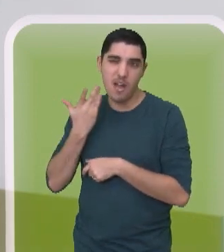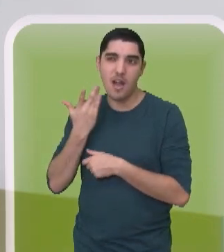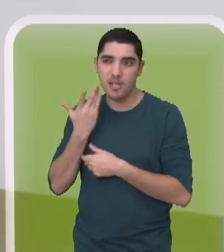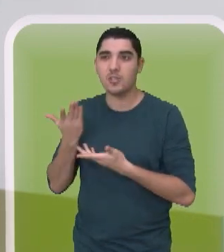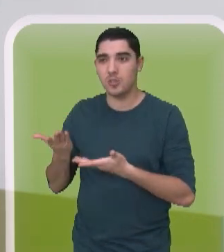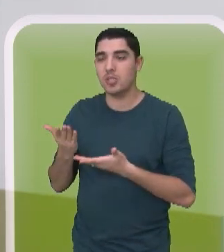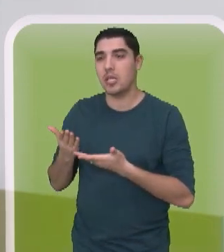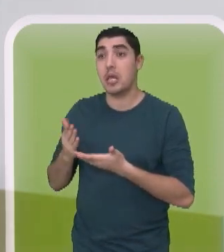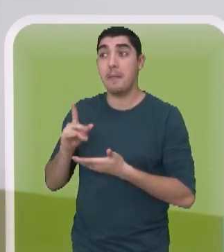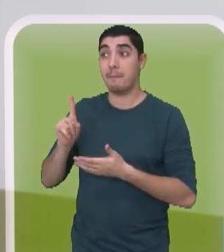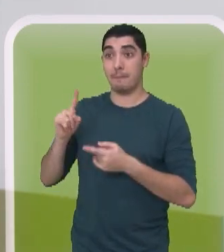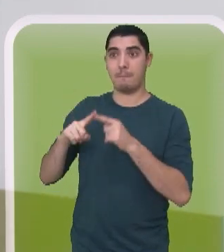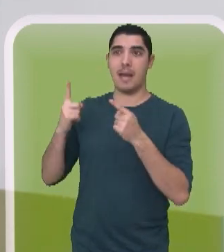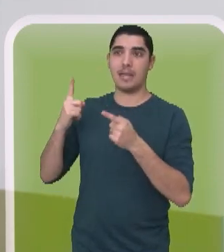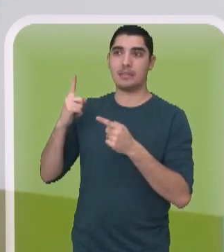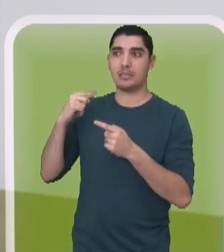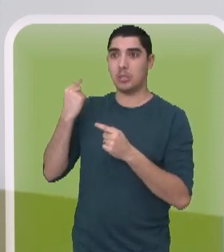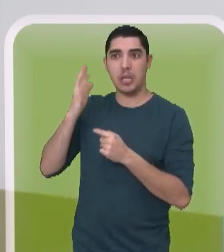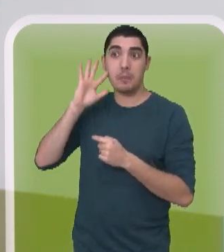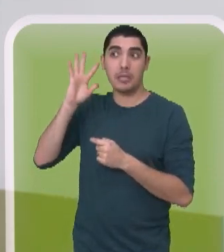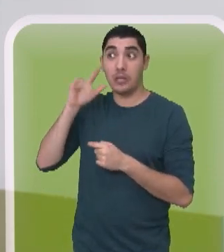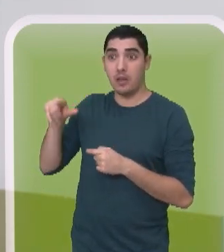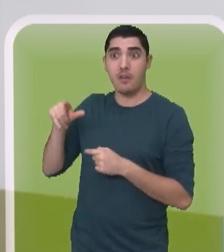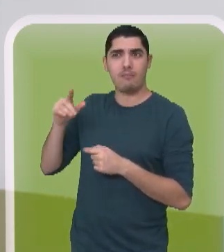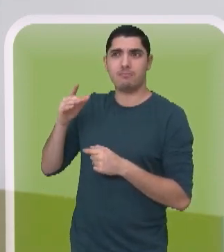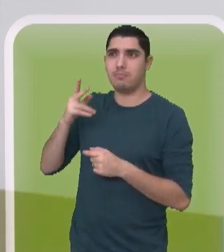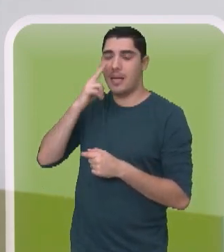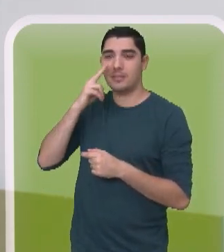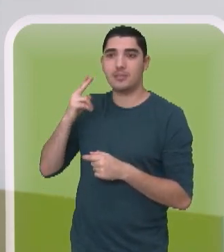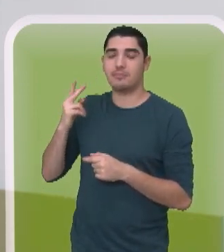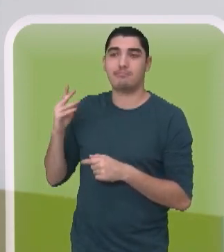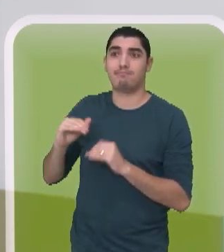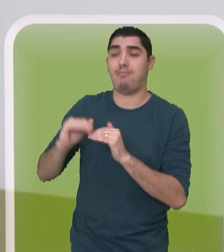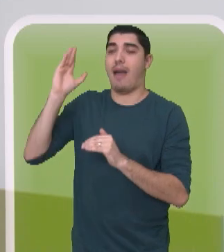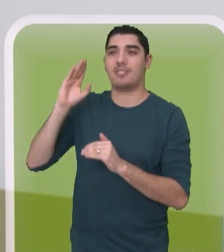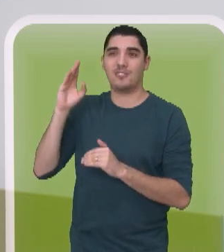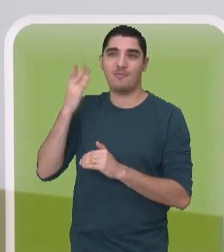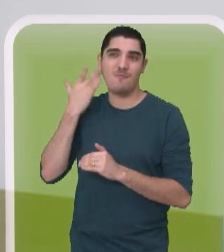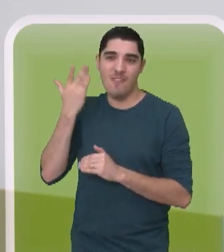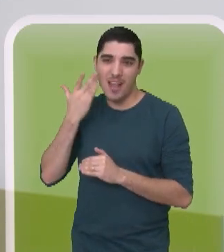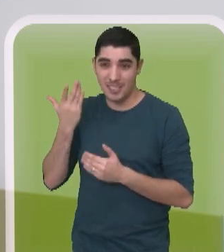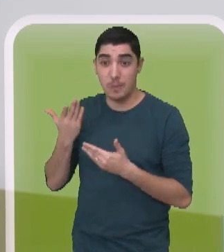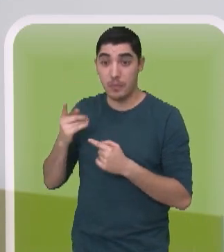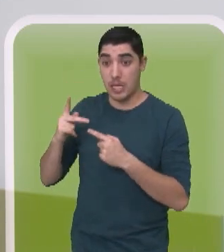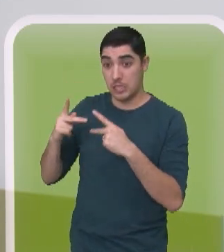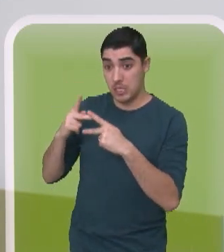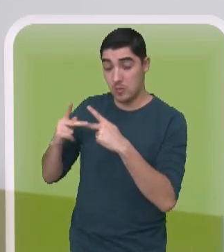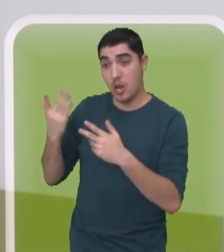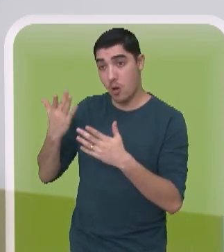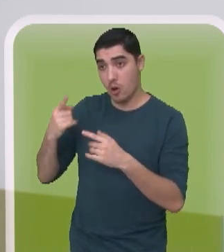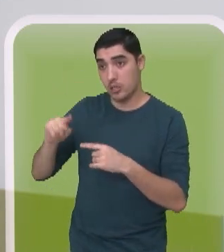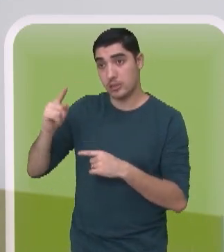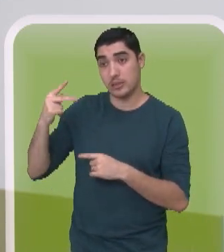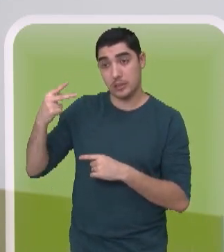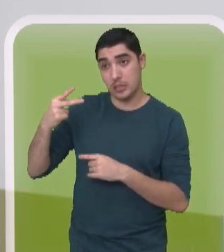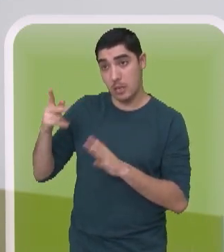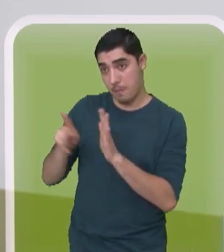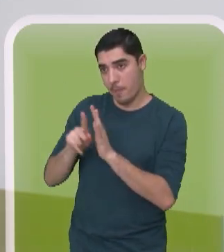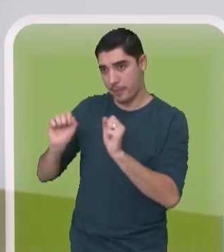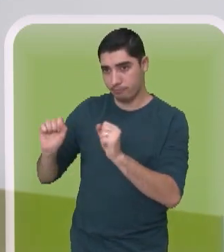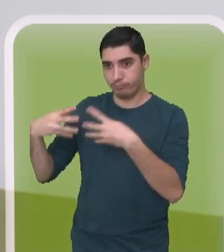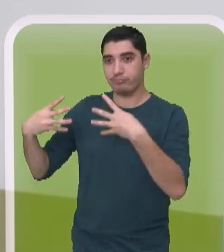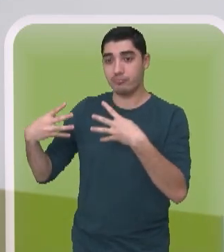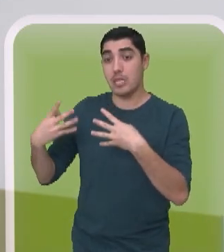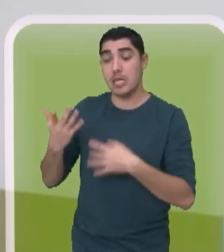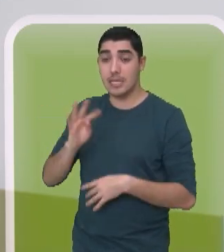a gente imaginava que seria fácil, mas não tão fácil. Agora o São José já encaminha para a próxima fase aí, para as quartas de final. E o